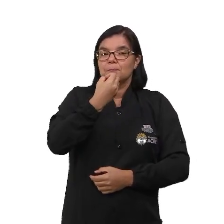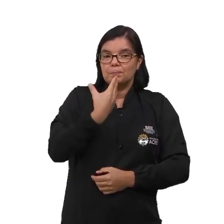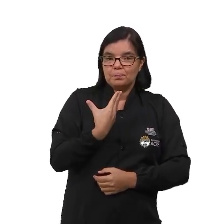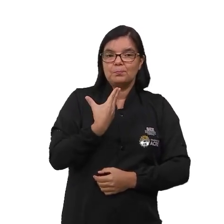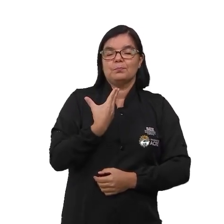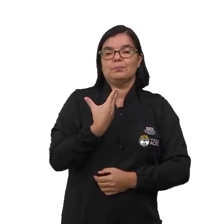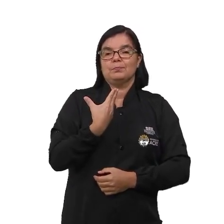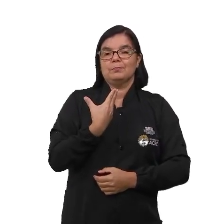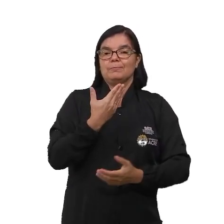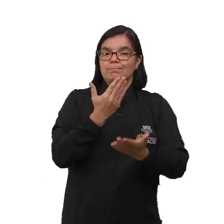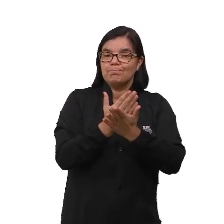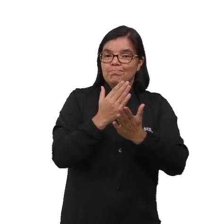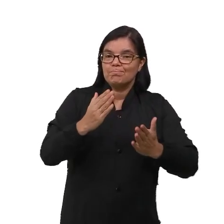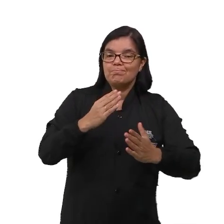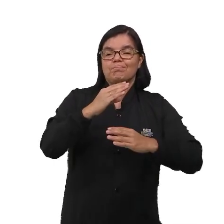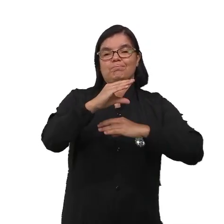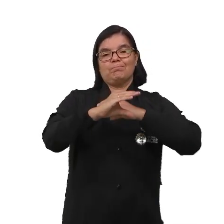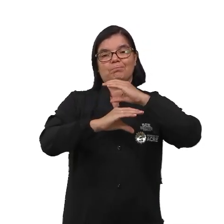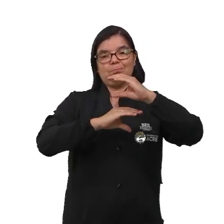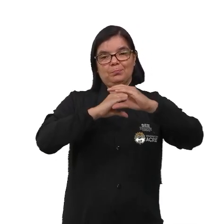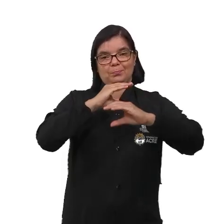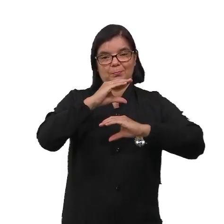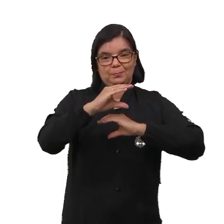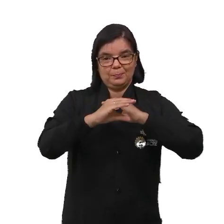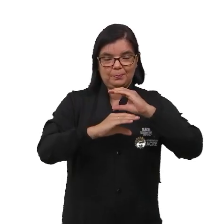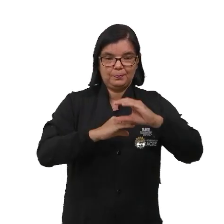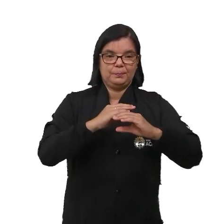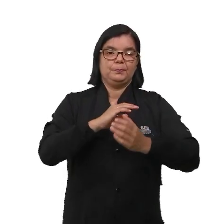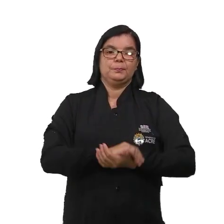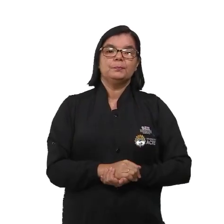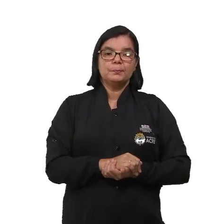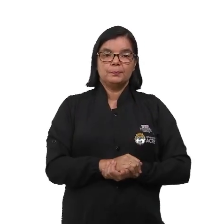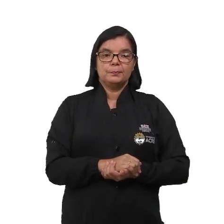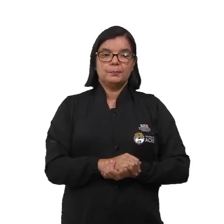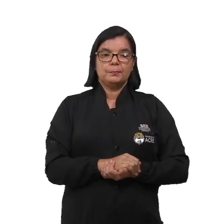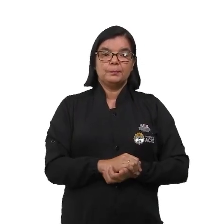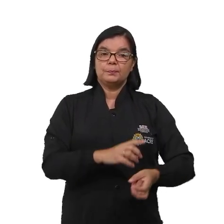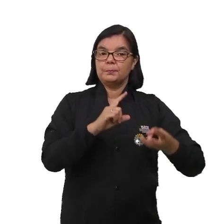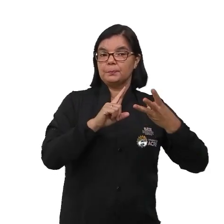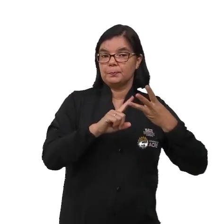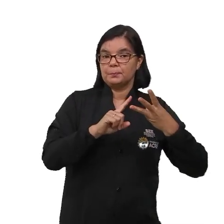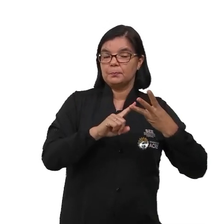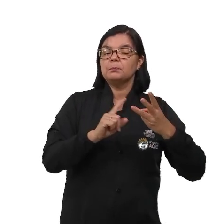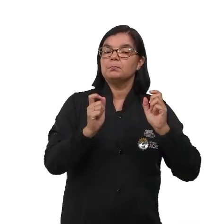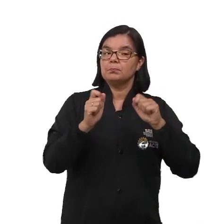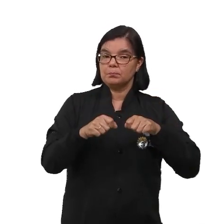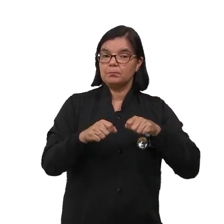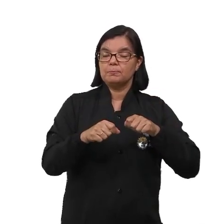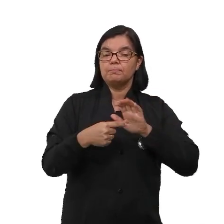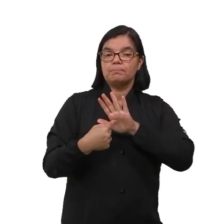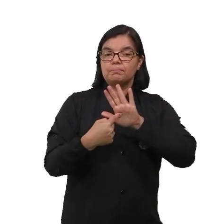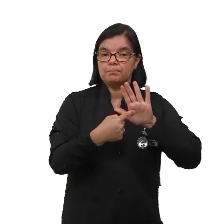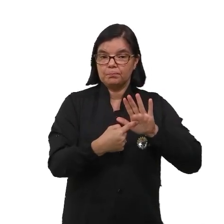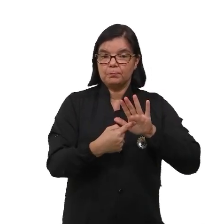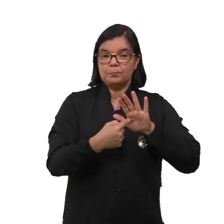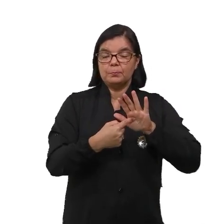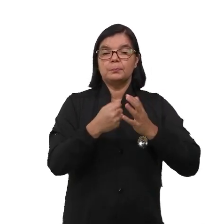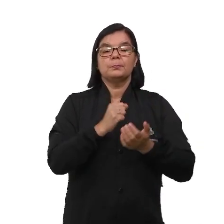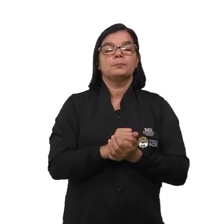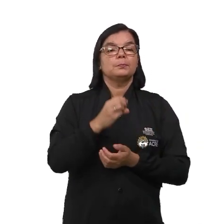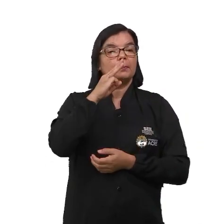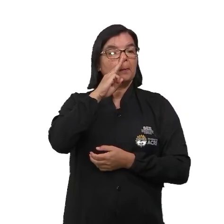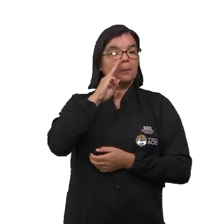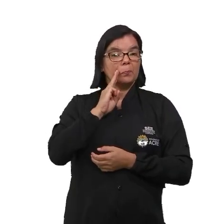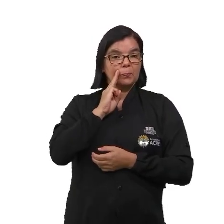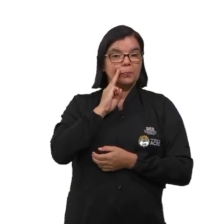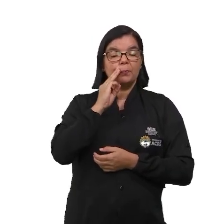públicas eficazes para quebrar esse ciclo. E, por fim, pode-se citar Karl